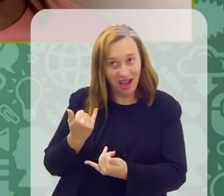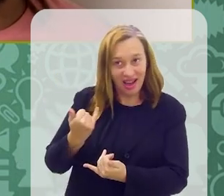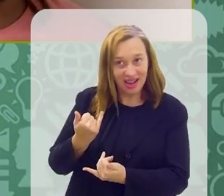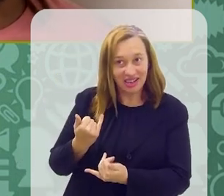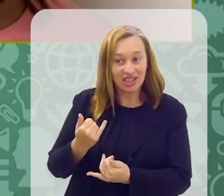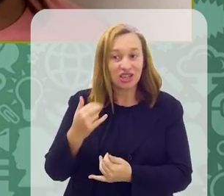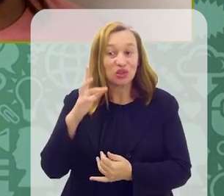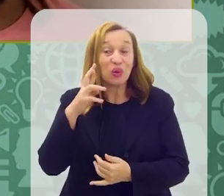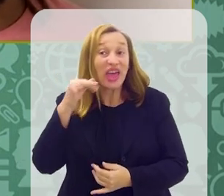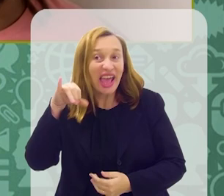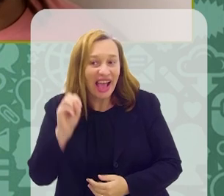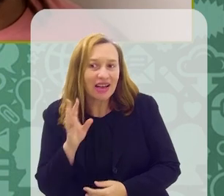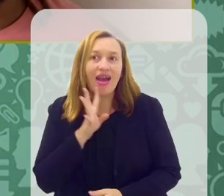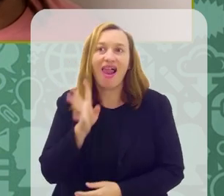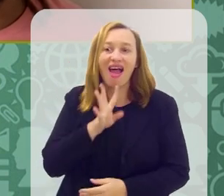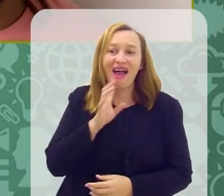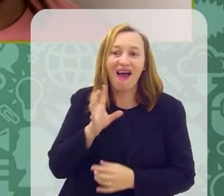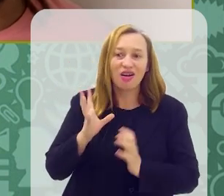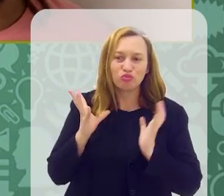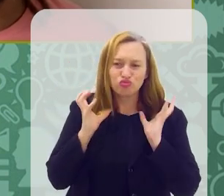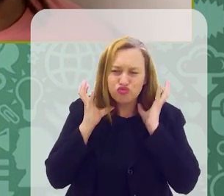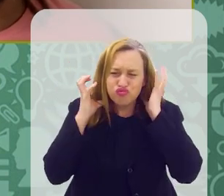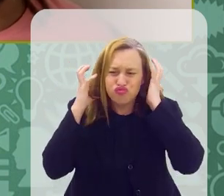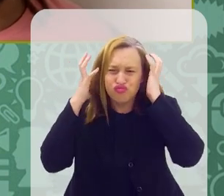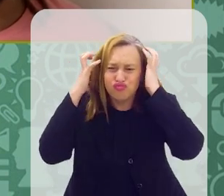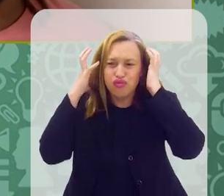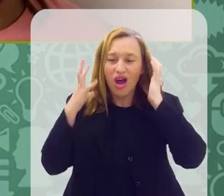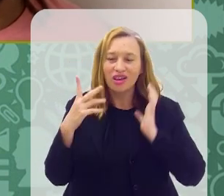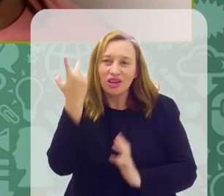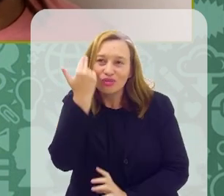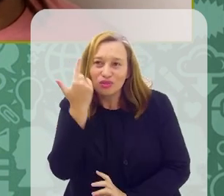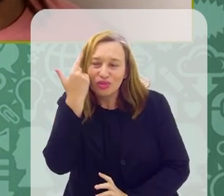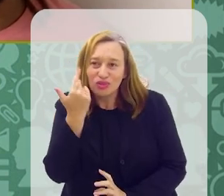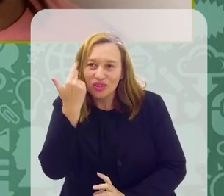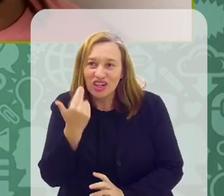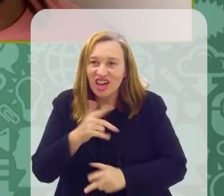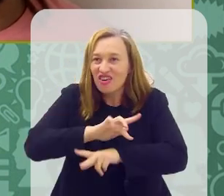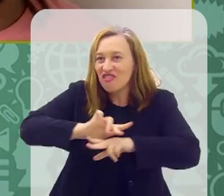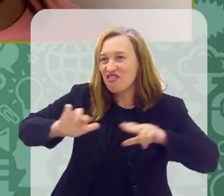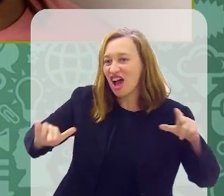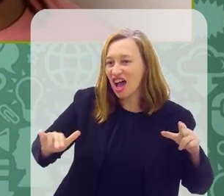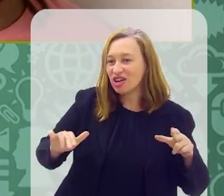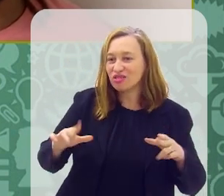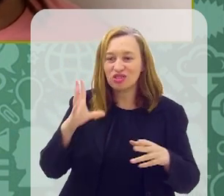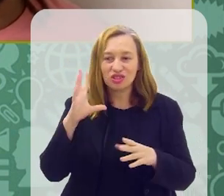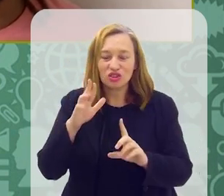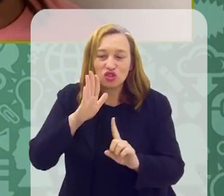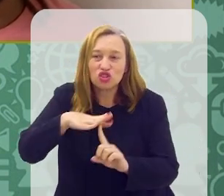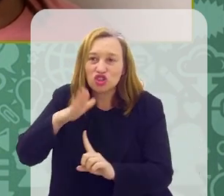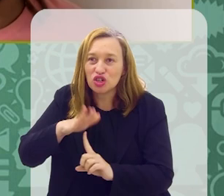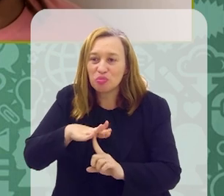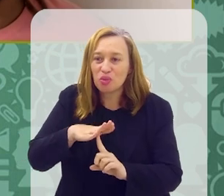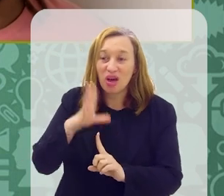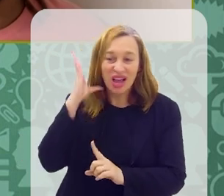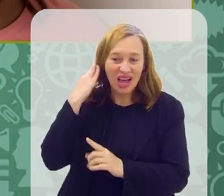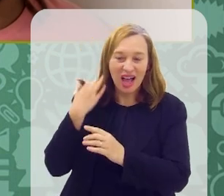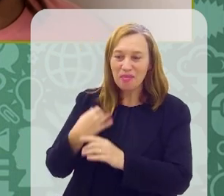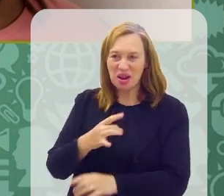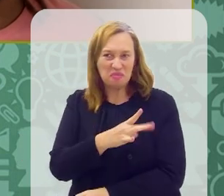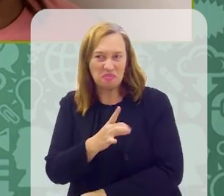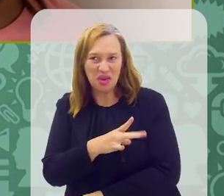fala. O do Ricardo é muito legal e é bem crespinha natural. Muitos formatos, vários cabelos, não tenha